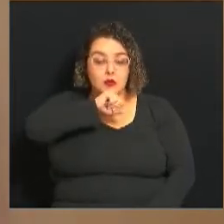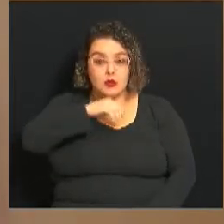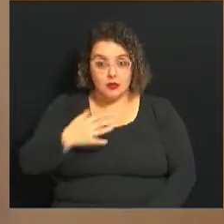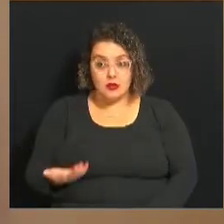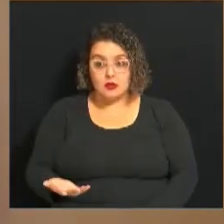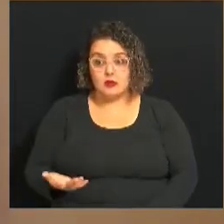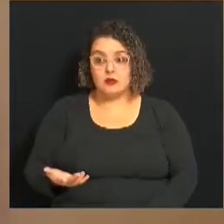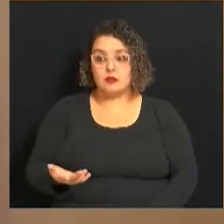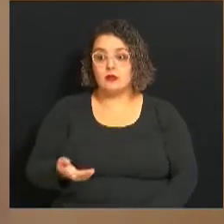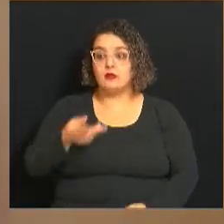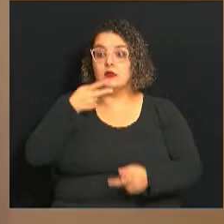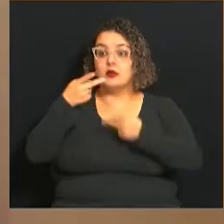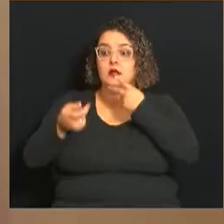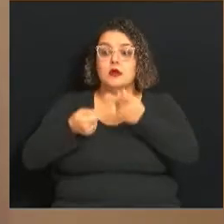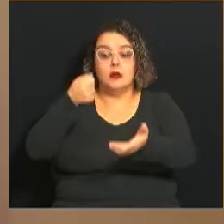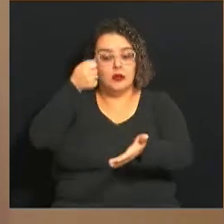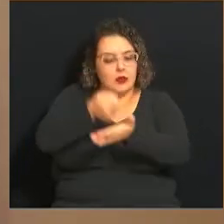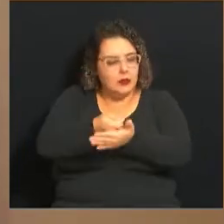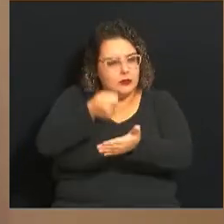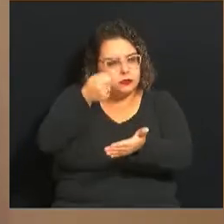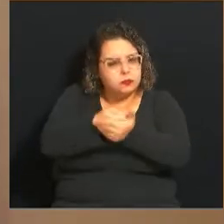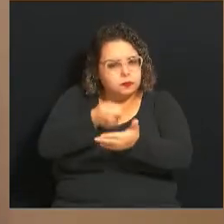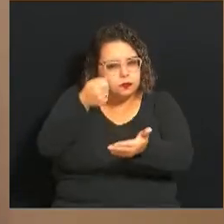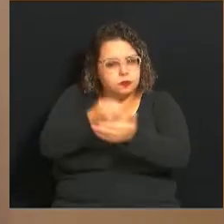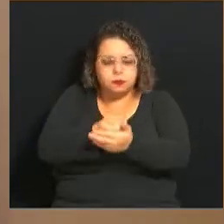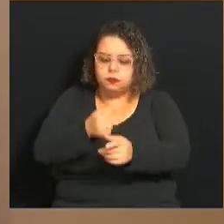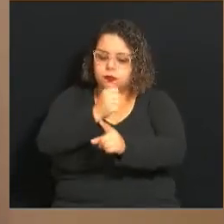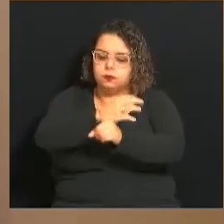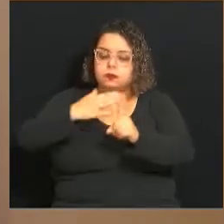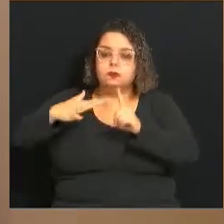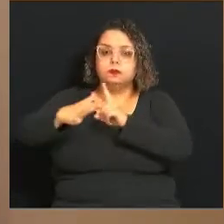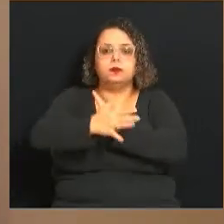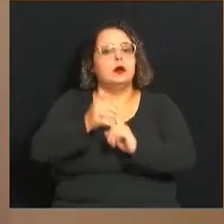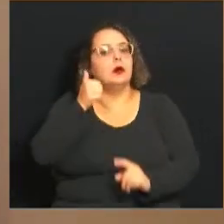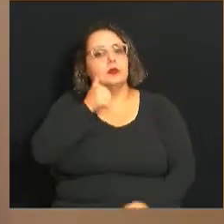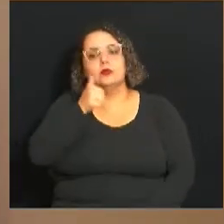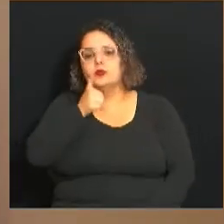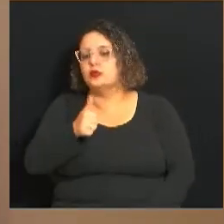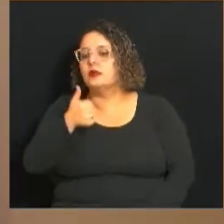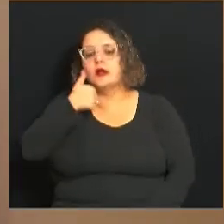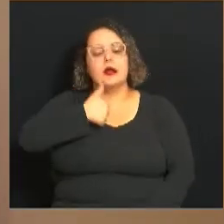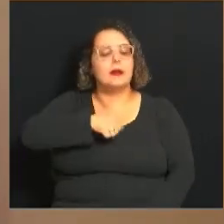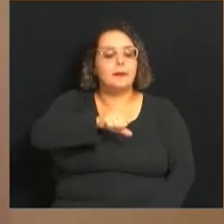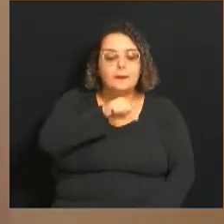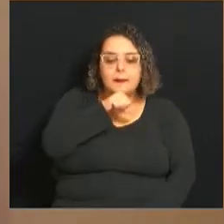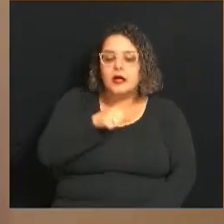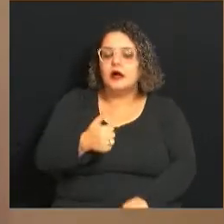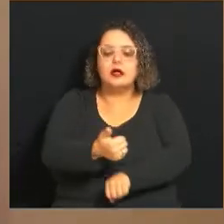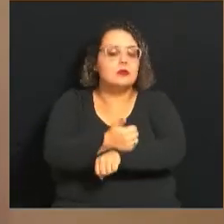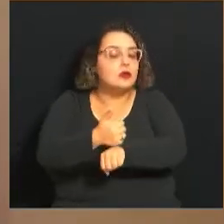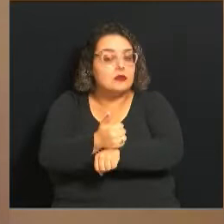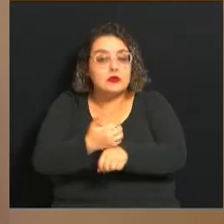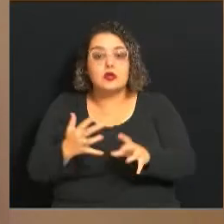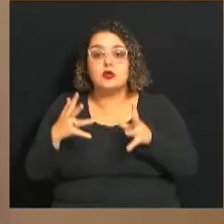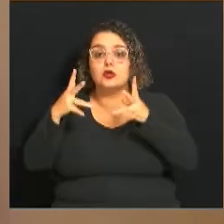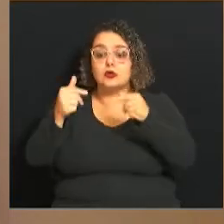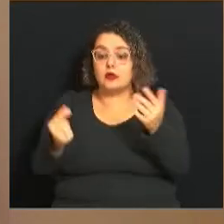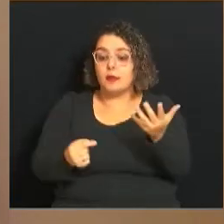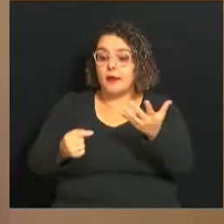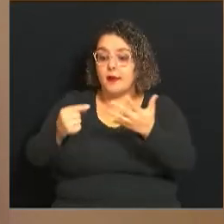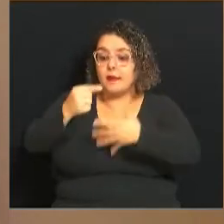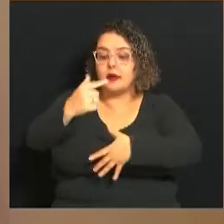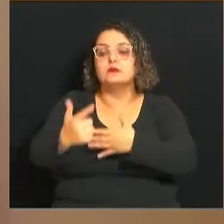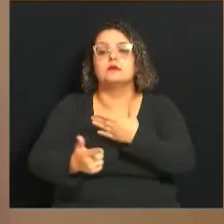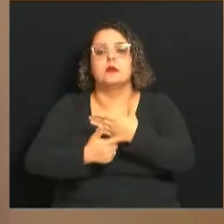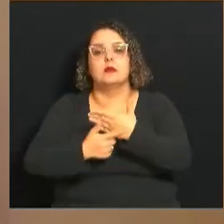sobre a pressão, né, social de sermos mães, mulheres, profissionais, né? Então, todas essas funções, porque